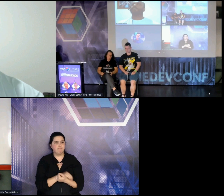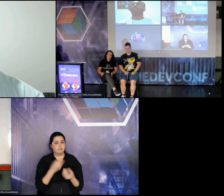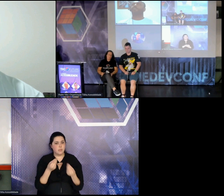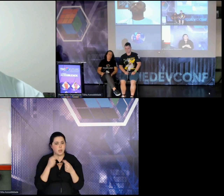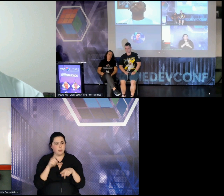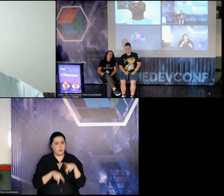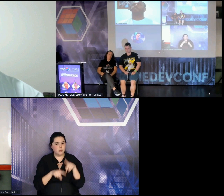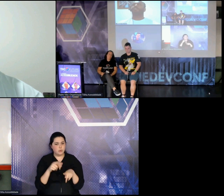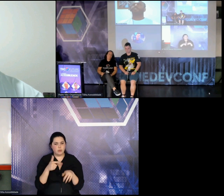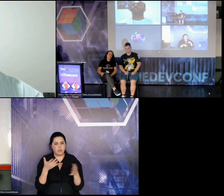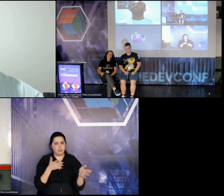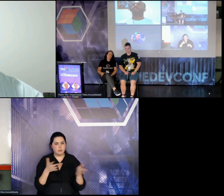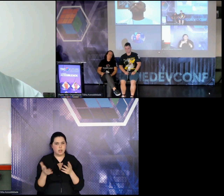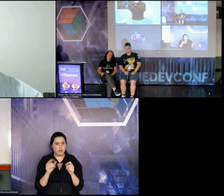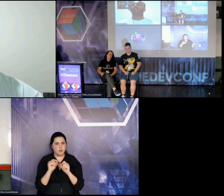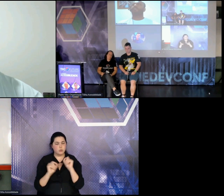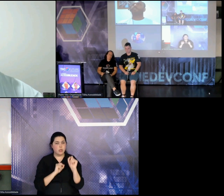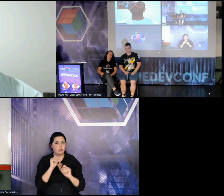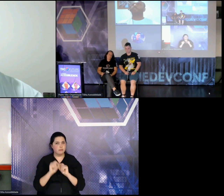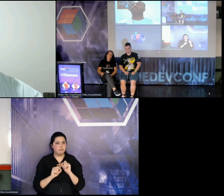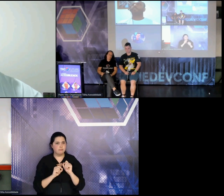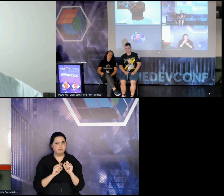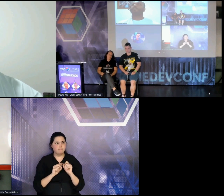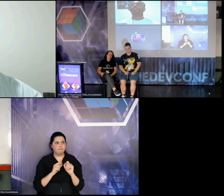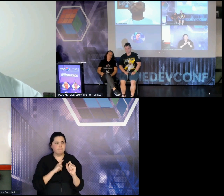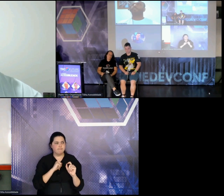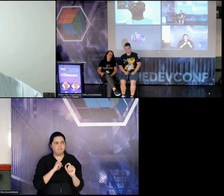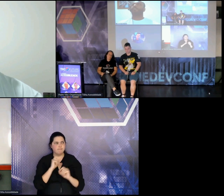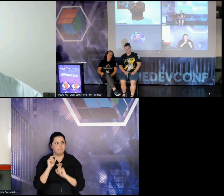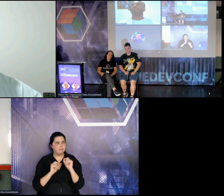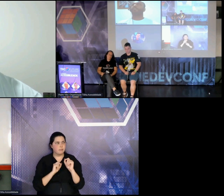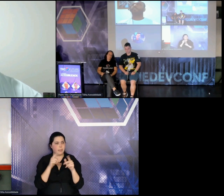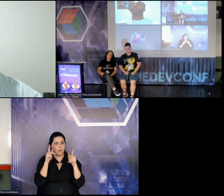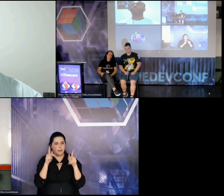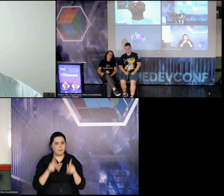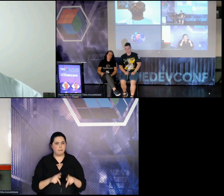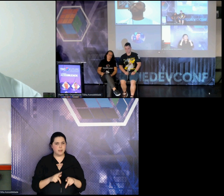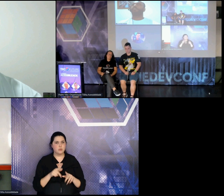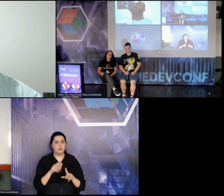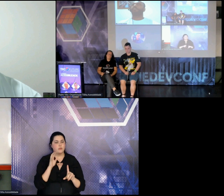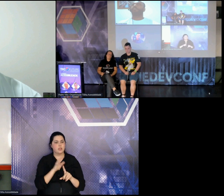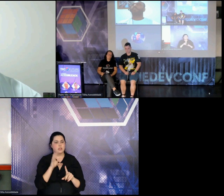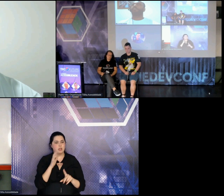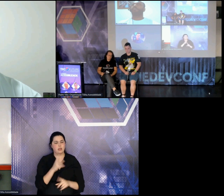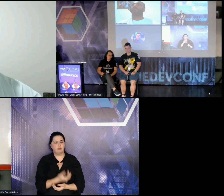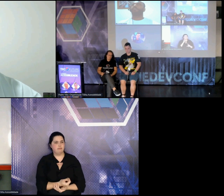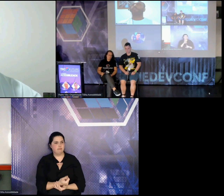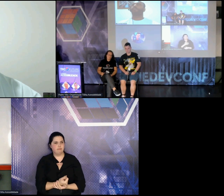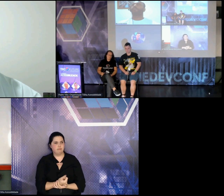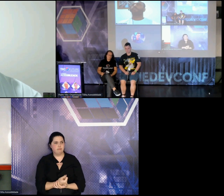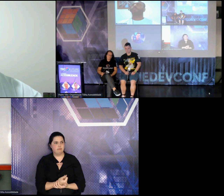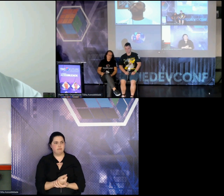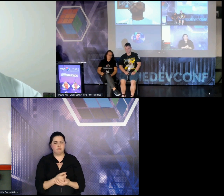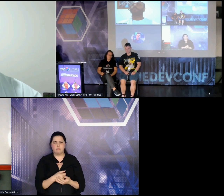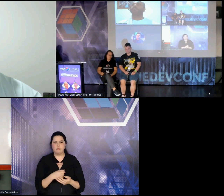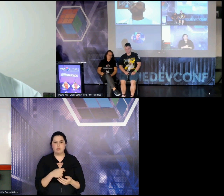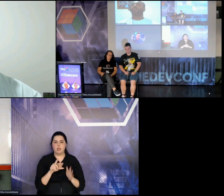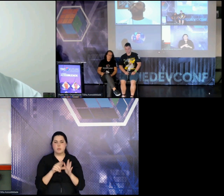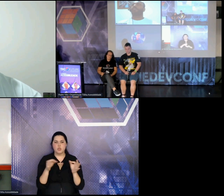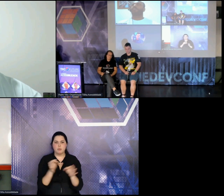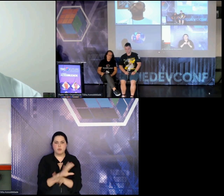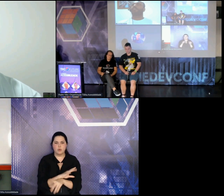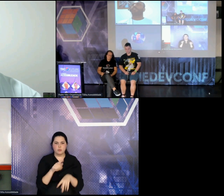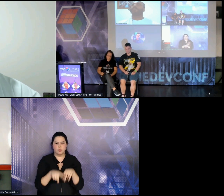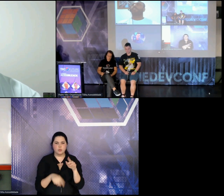que não esteja acessível, teremos pessoas sendo impactadas, né, na produção ali, teremos perda